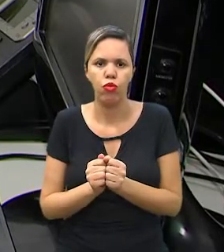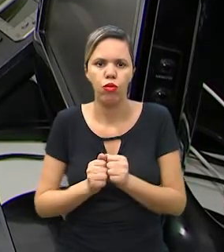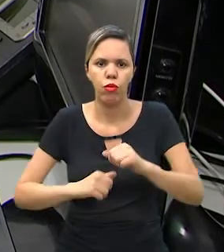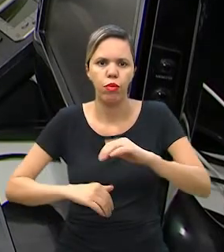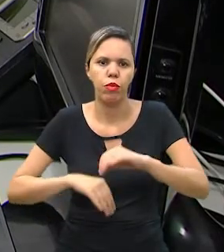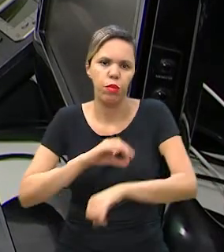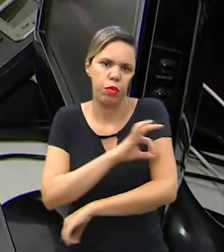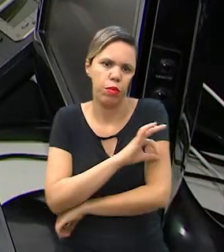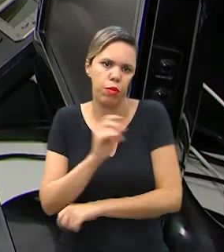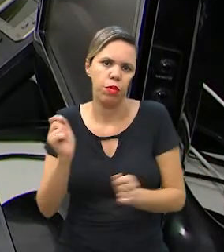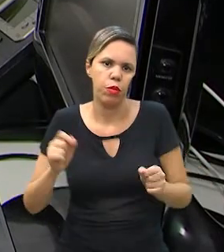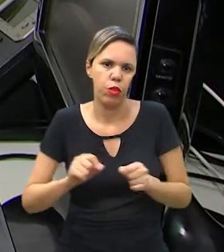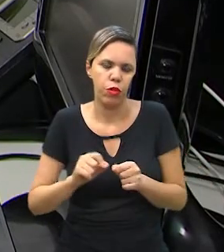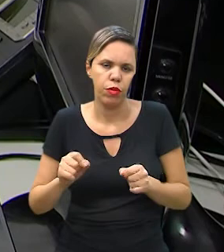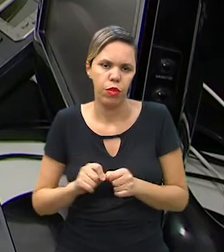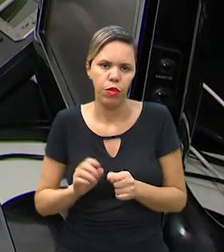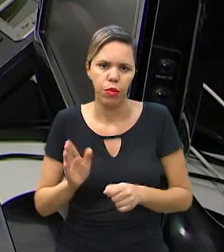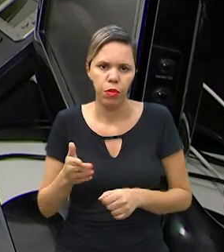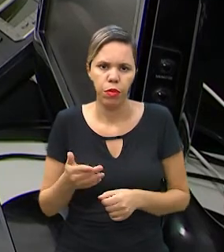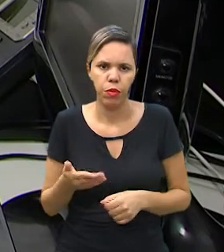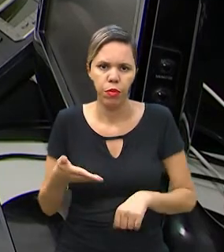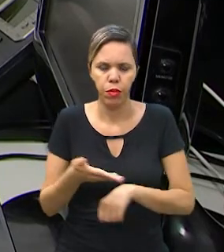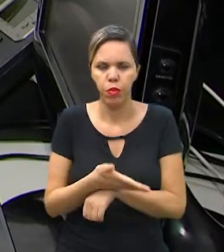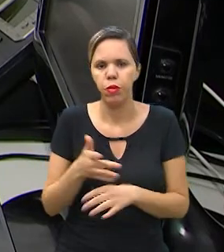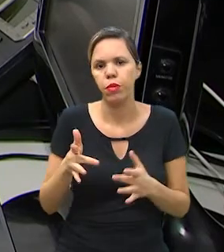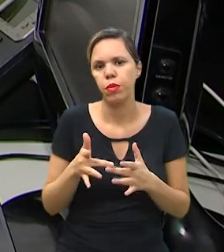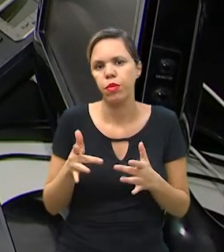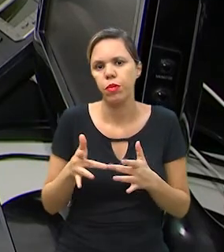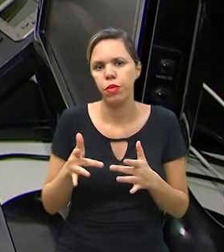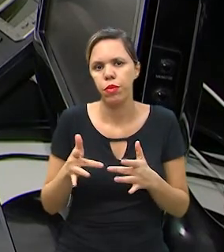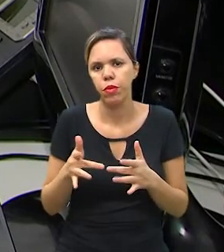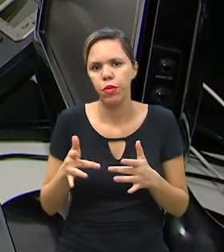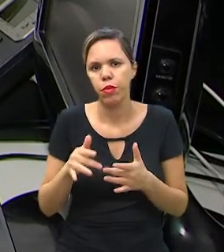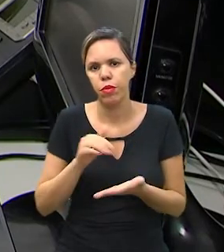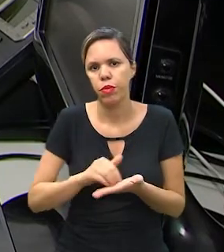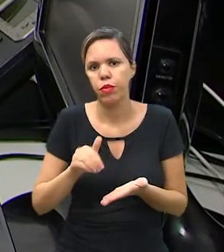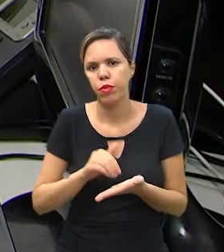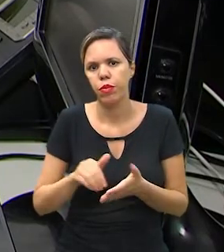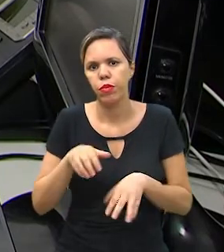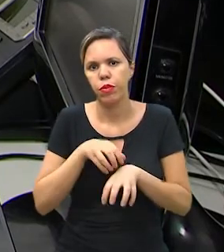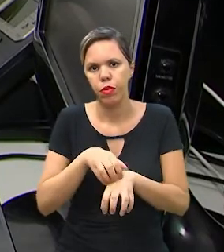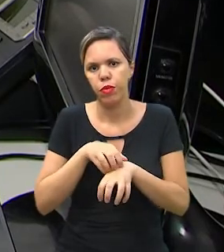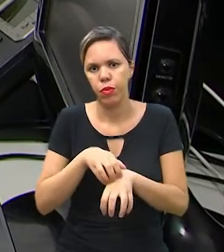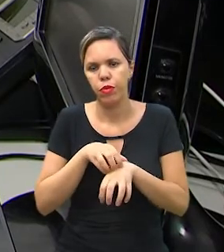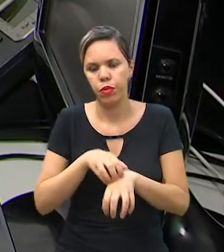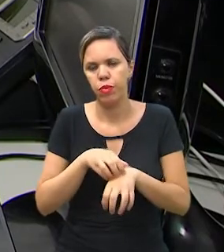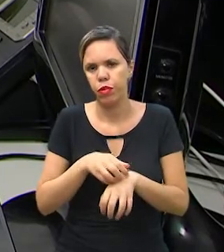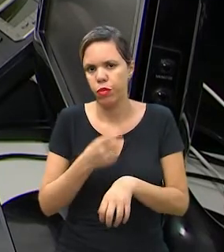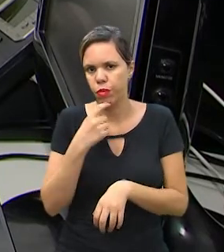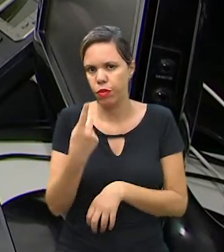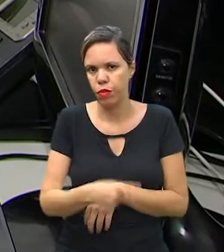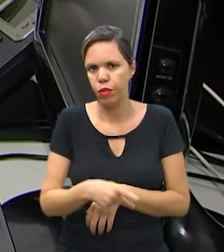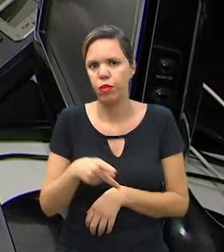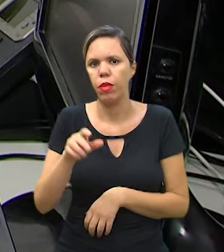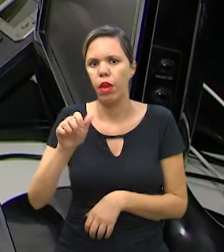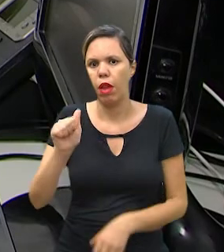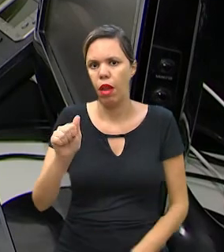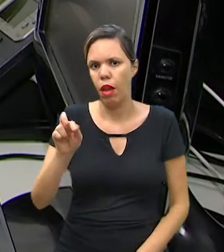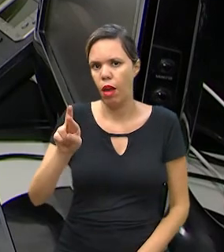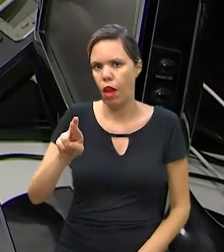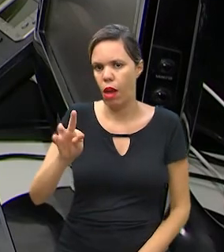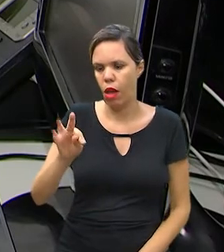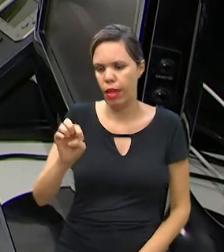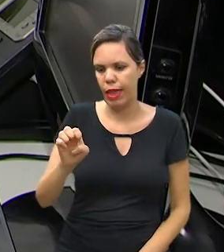executivo o que que nós podemos fazer e já estamos entrando em contato com a secretaria de transporte de Campinas